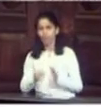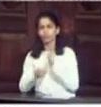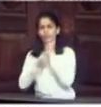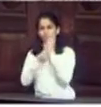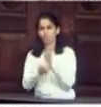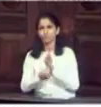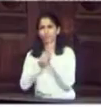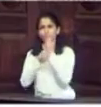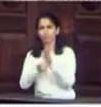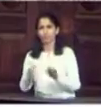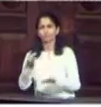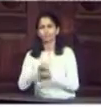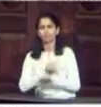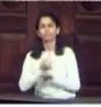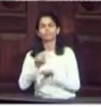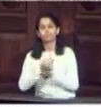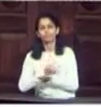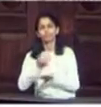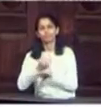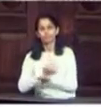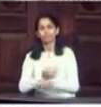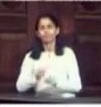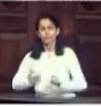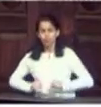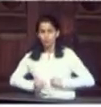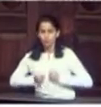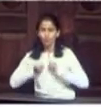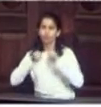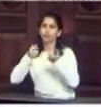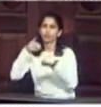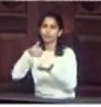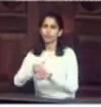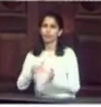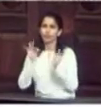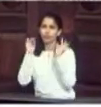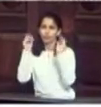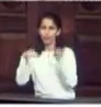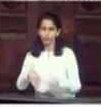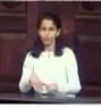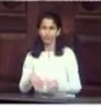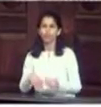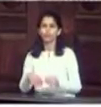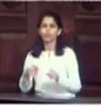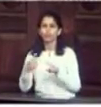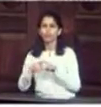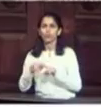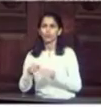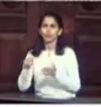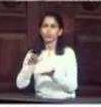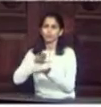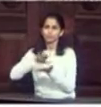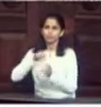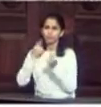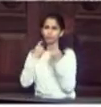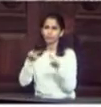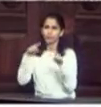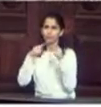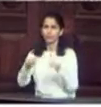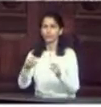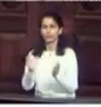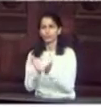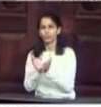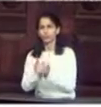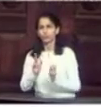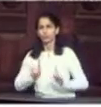resistir, resistiremos, batalharemos até o fim contra medidas que agridam a população. A medida